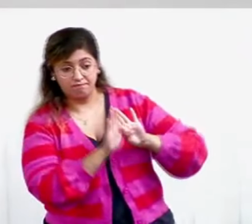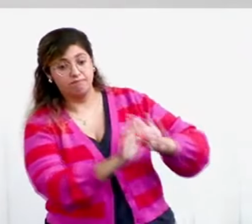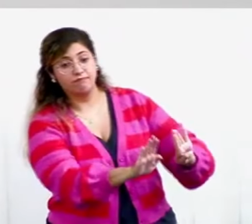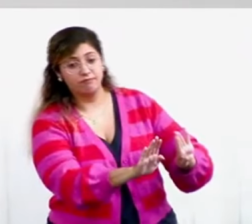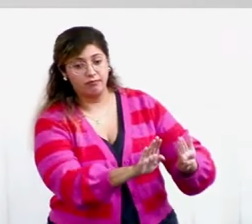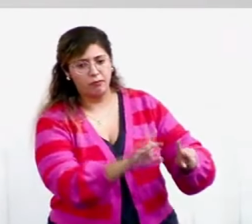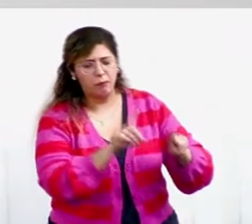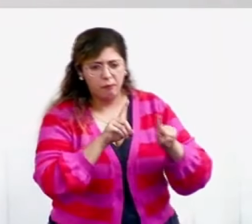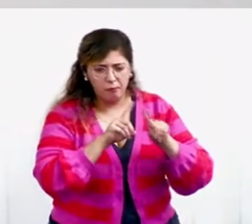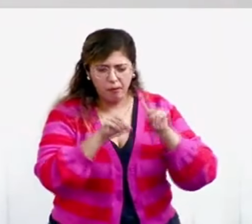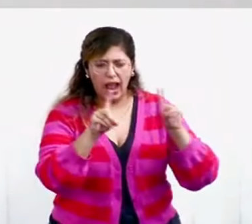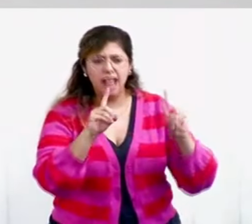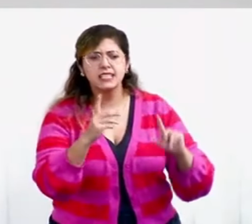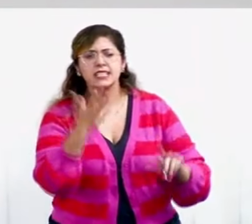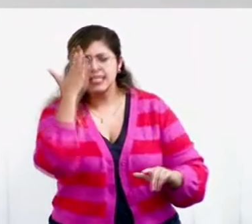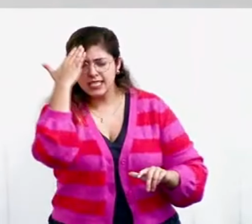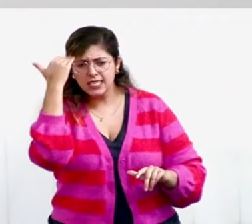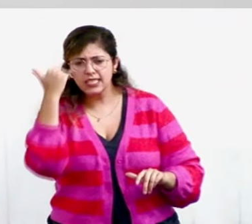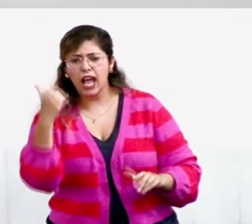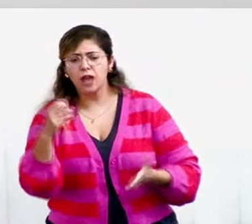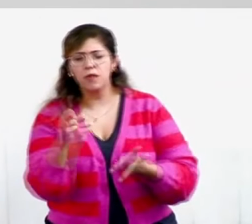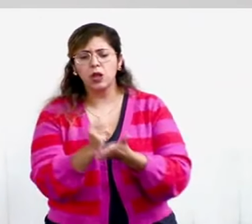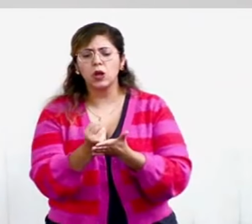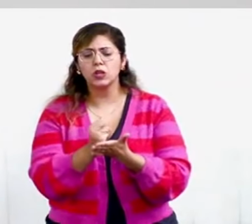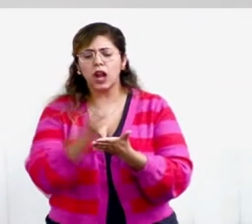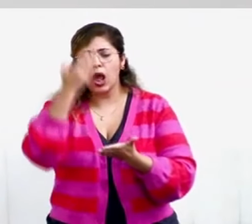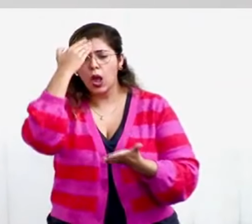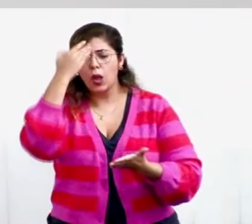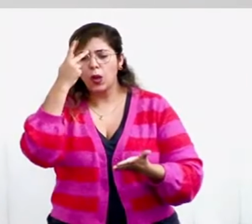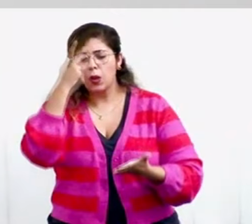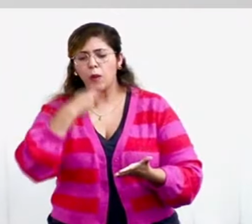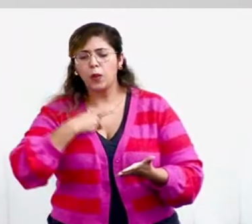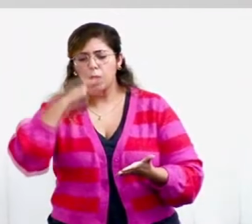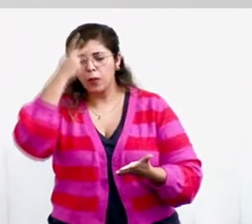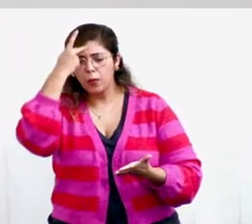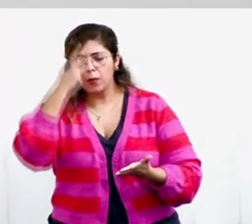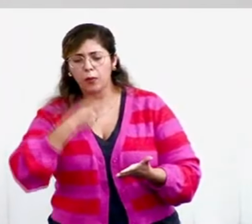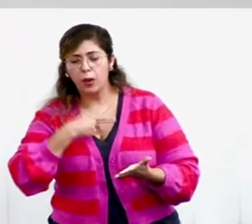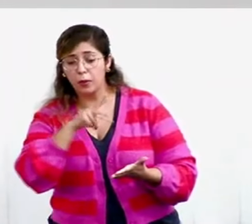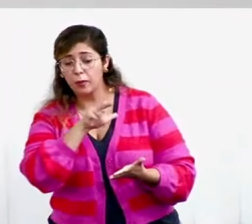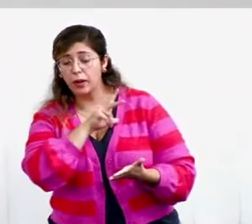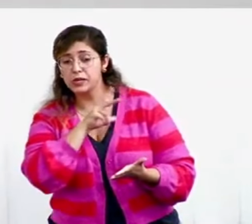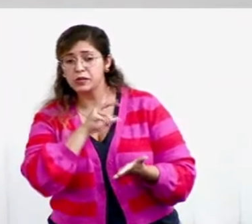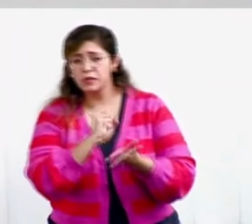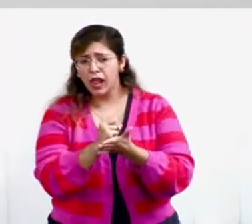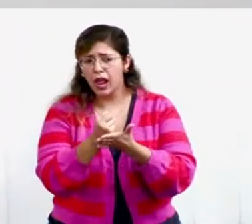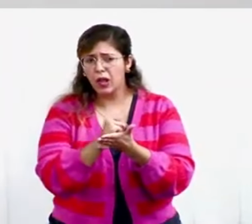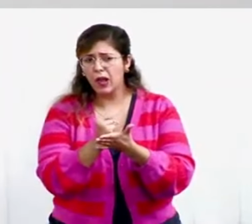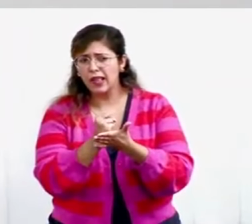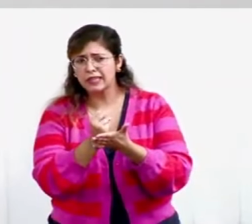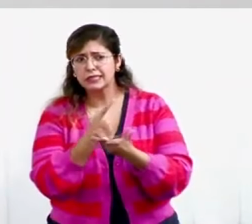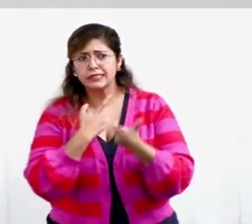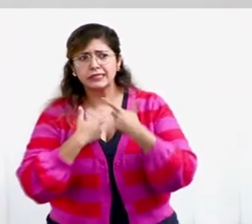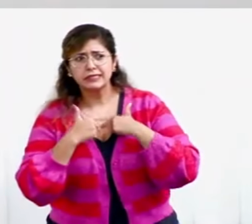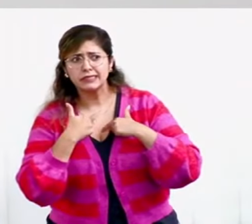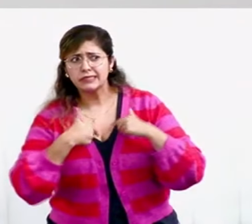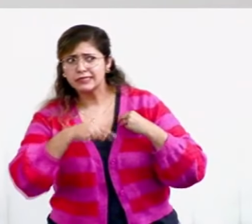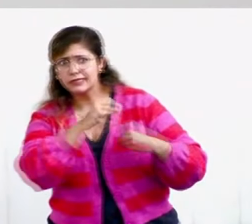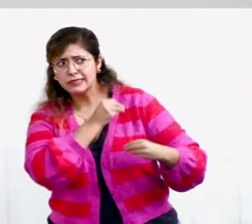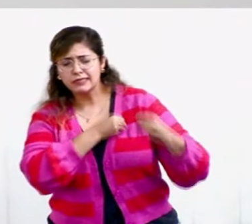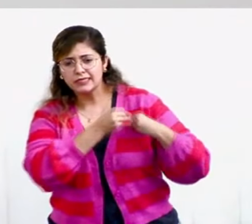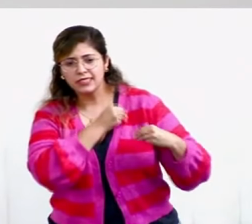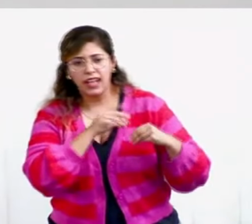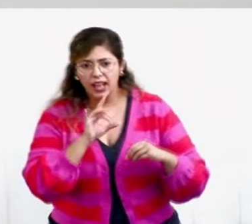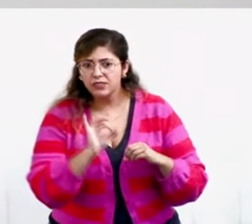saiba controlar o seu próprio corpo em santificação e honra, não com desejos imorais, como gentios que